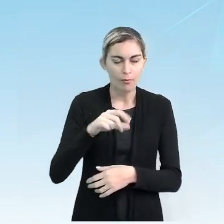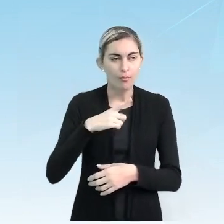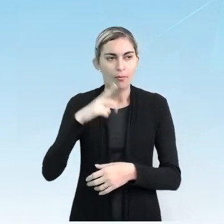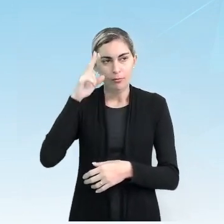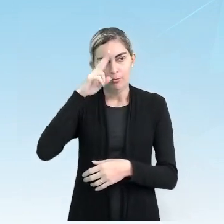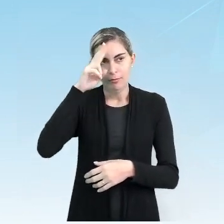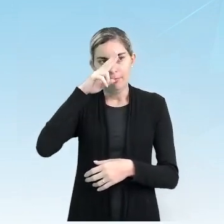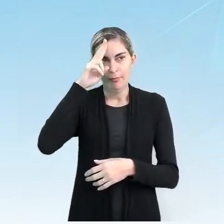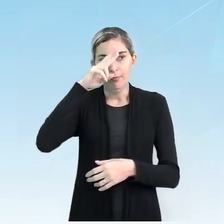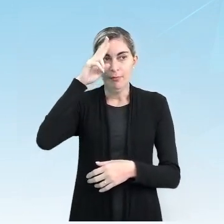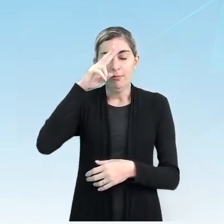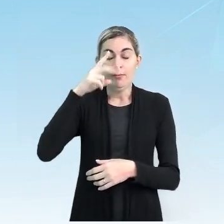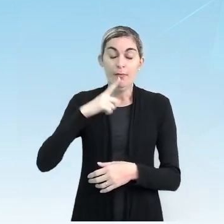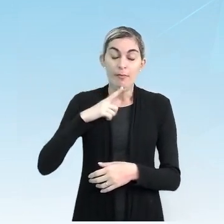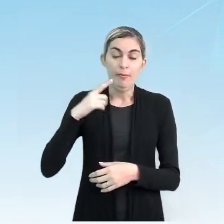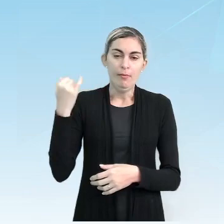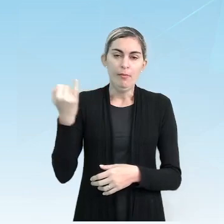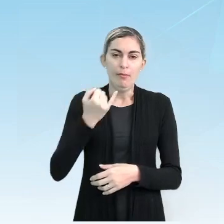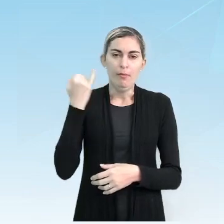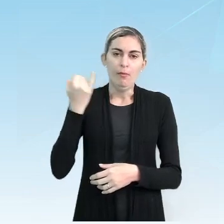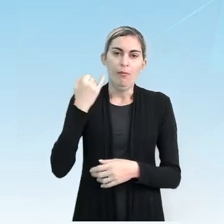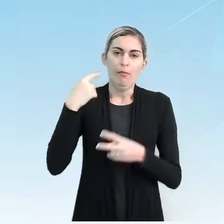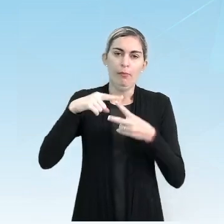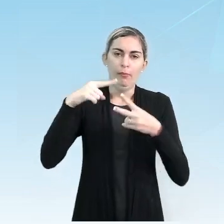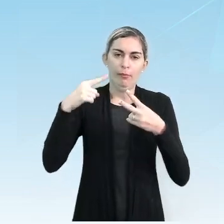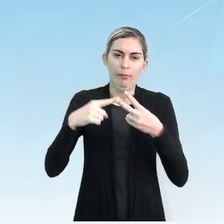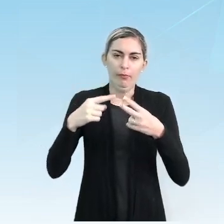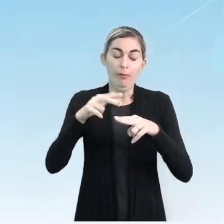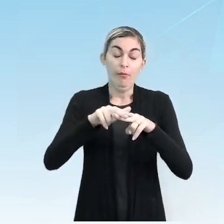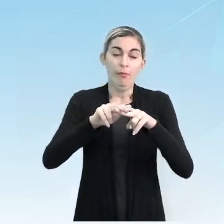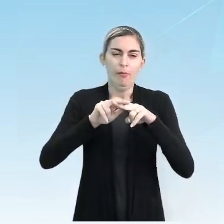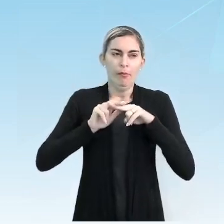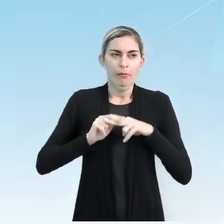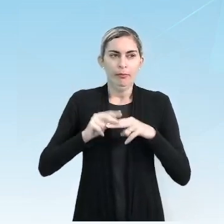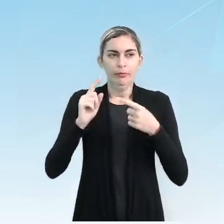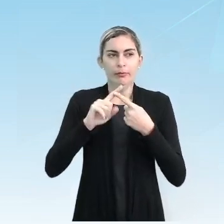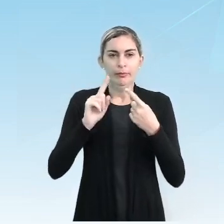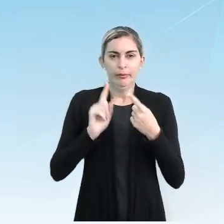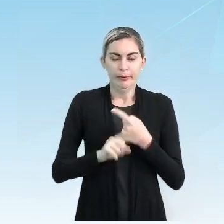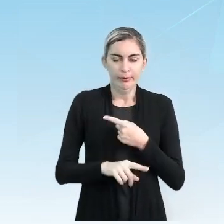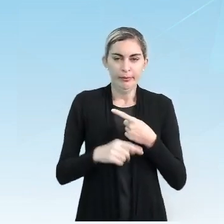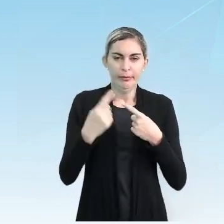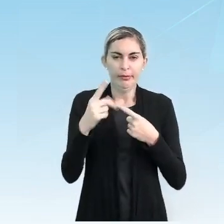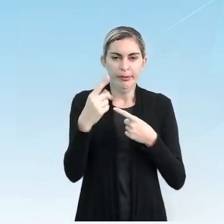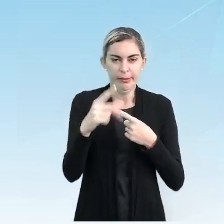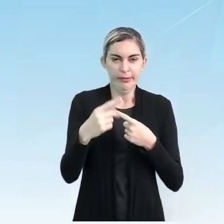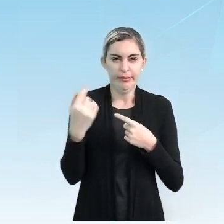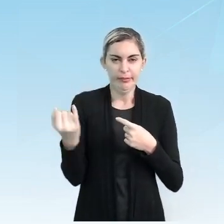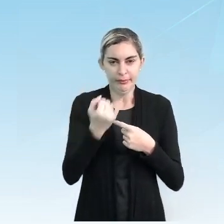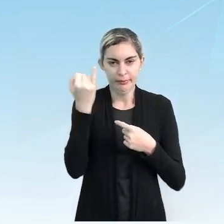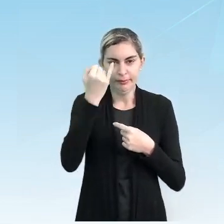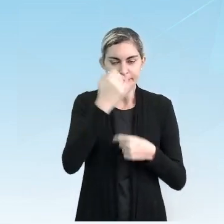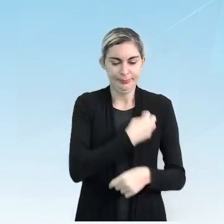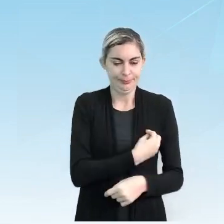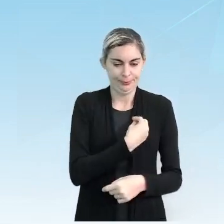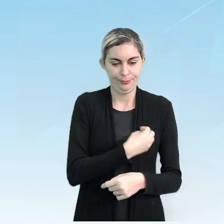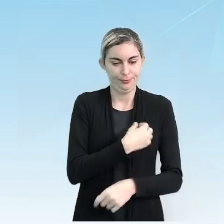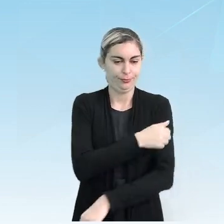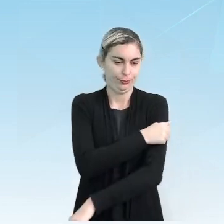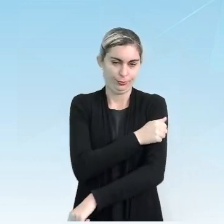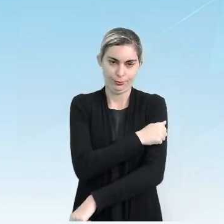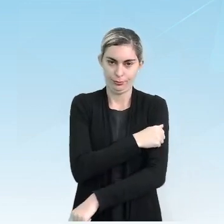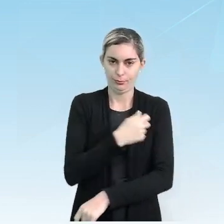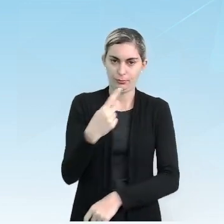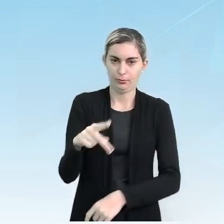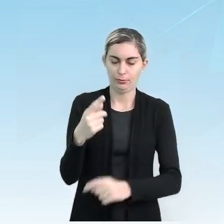o Projeto de Vida ele é fundamental por dois grandes motivos. Primeiro, para que ele é fundamental à vida do nosso estudante,